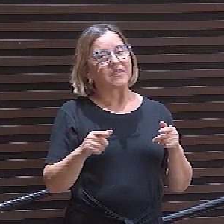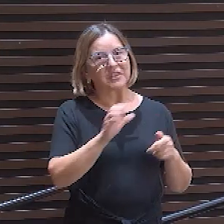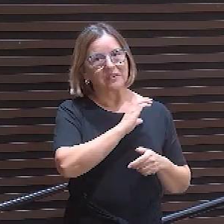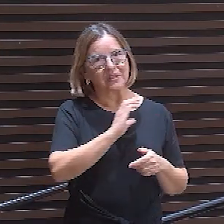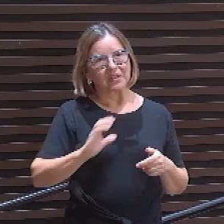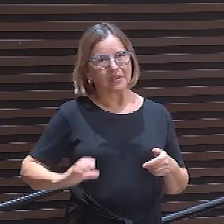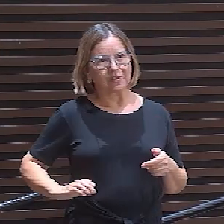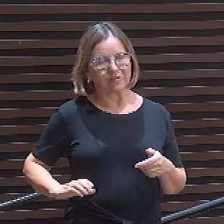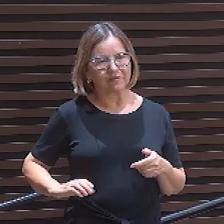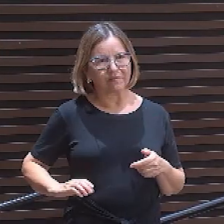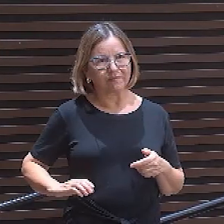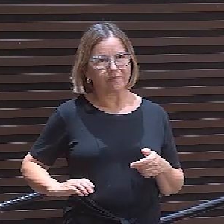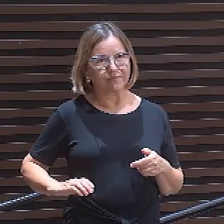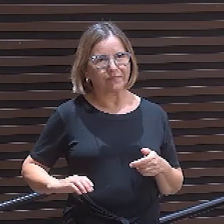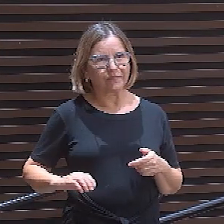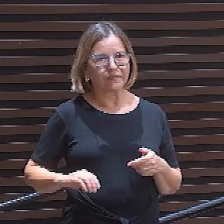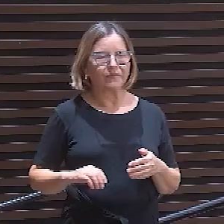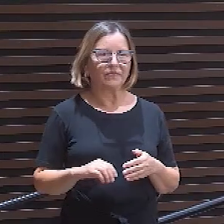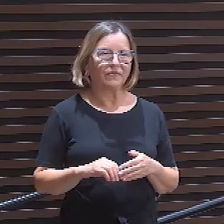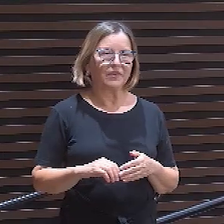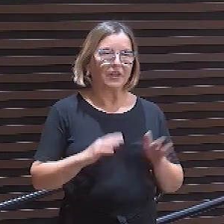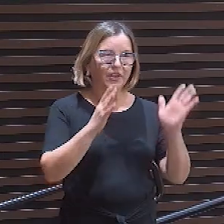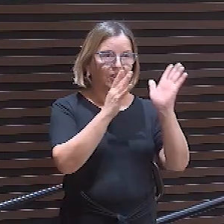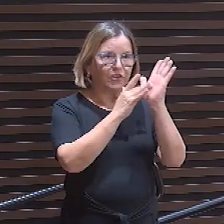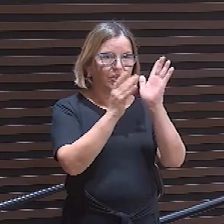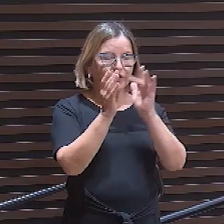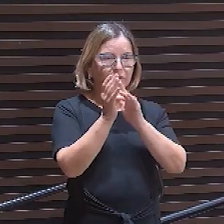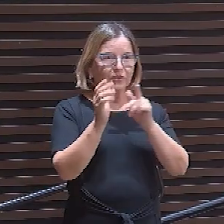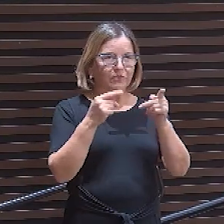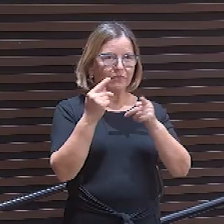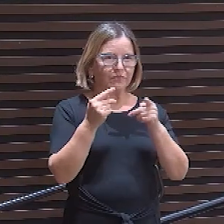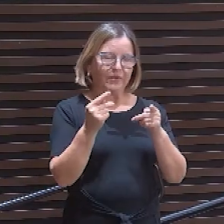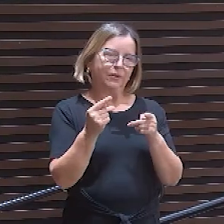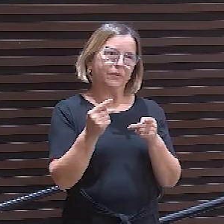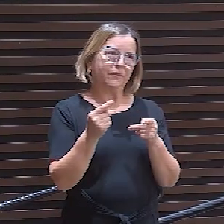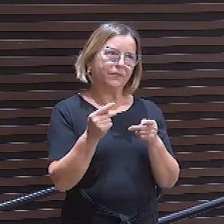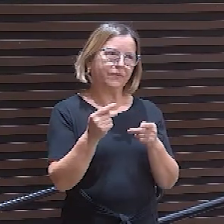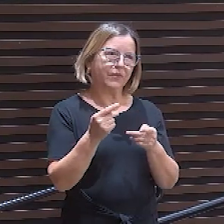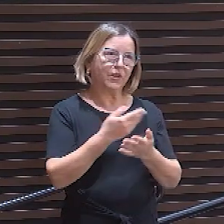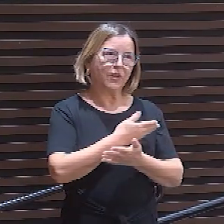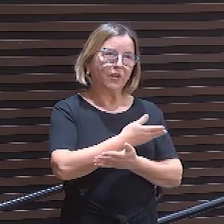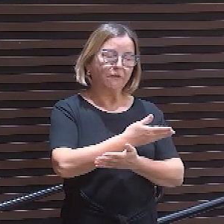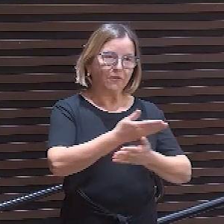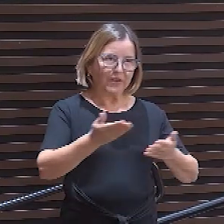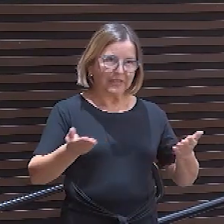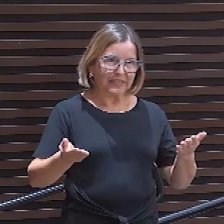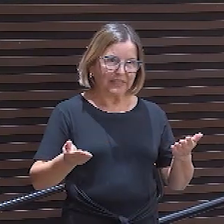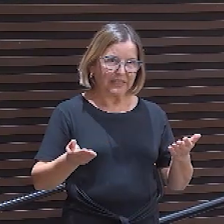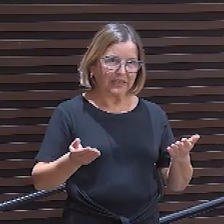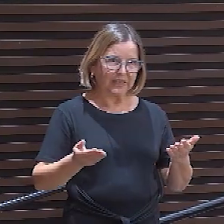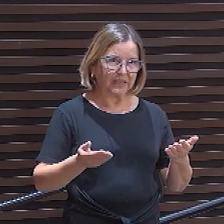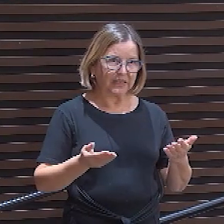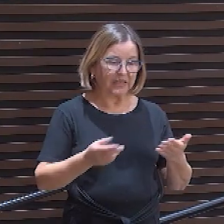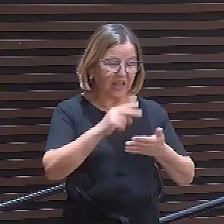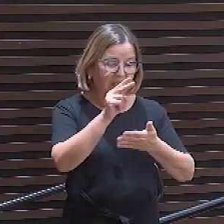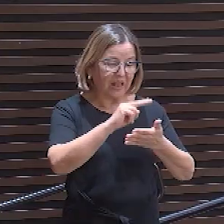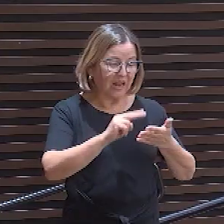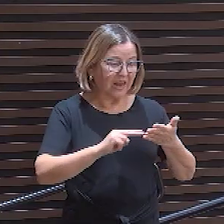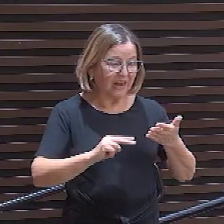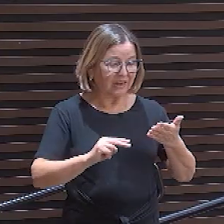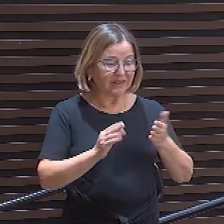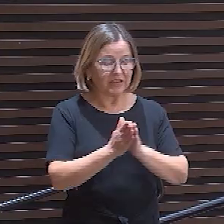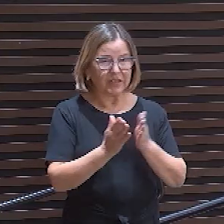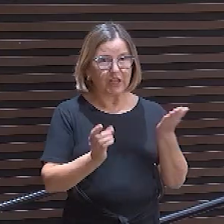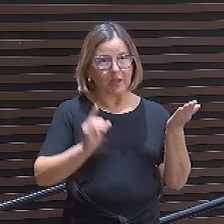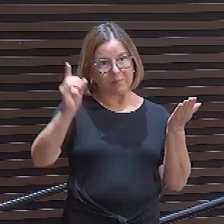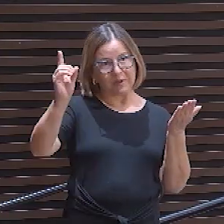escrutinadores, examinadores da palavra, cuidando de ter delas a vida eterna. E vocês não querem vir a mim